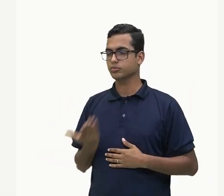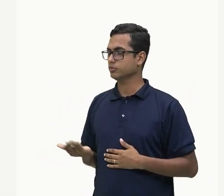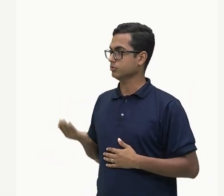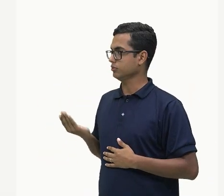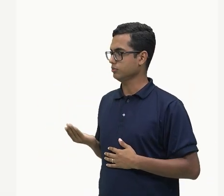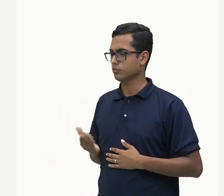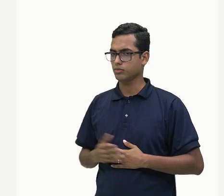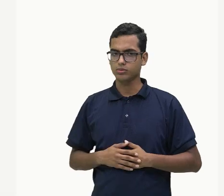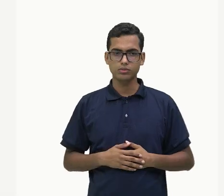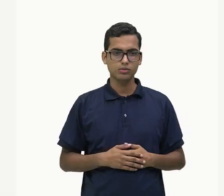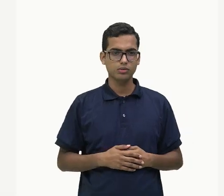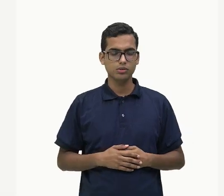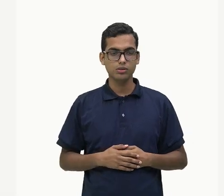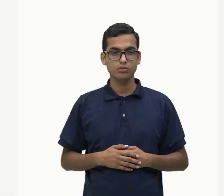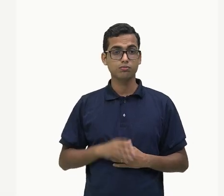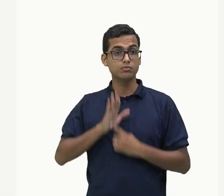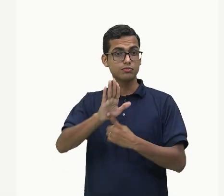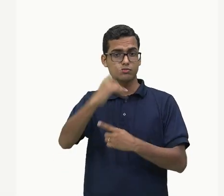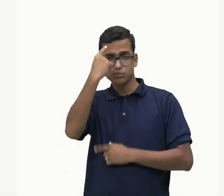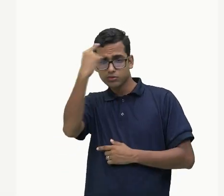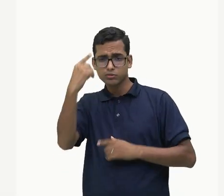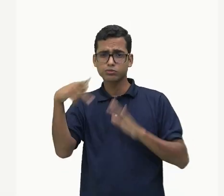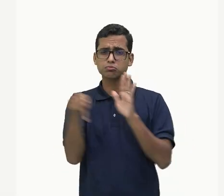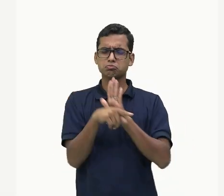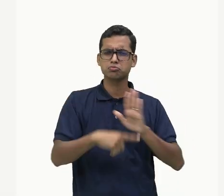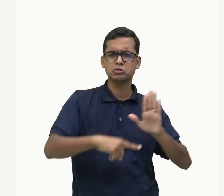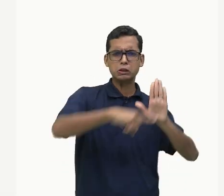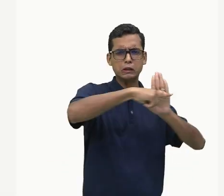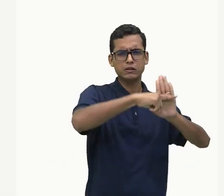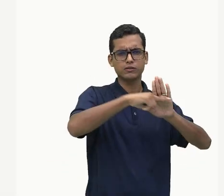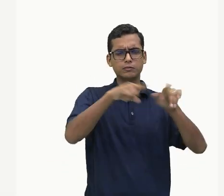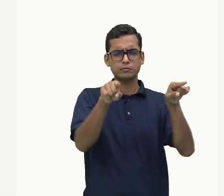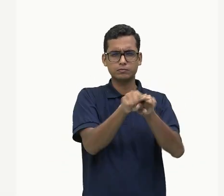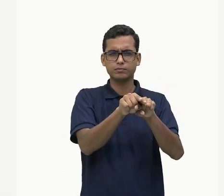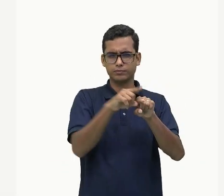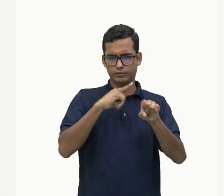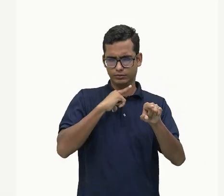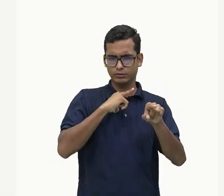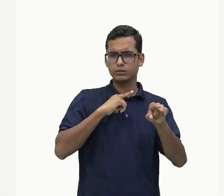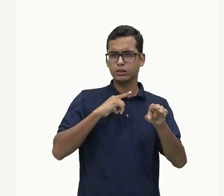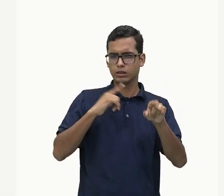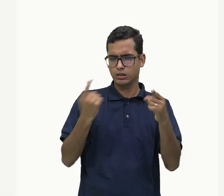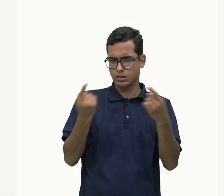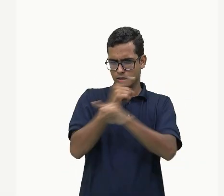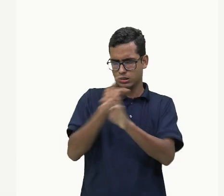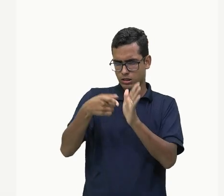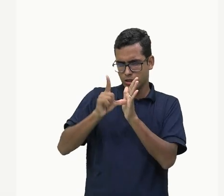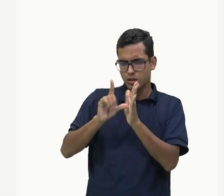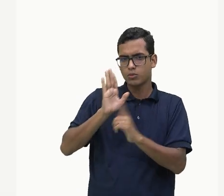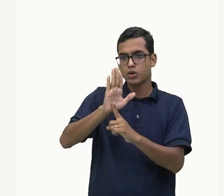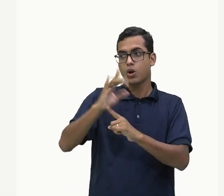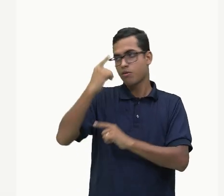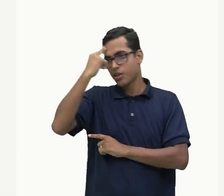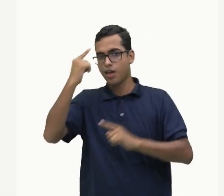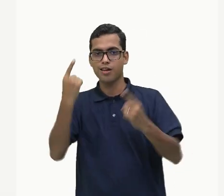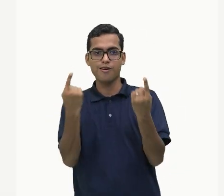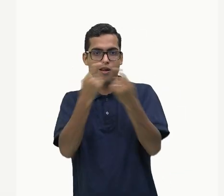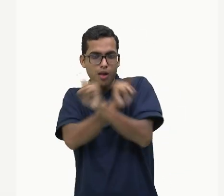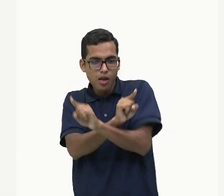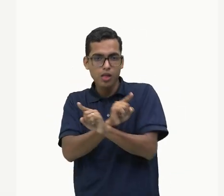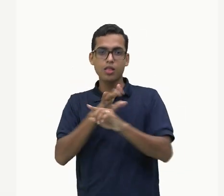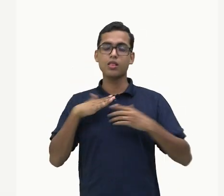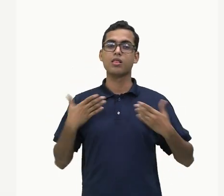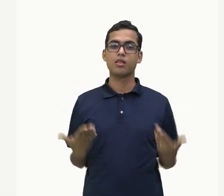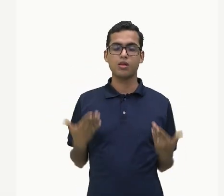happy. Para passar essa ideia de negação, né, de adversidade, aliás, o que foi falado anteriormente, eu preciso utilizar,